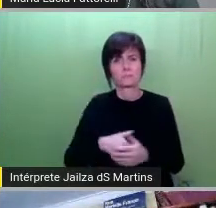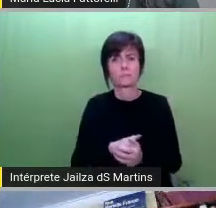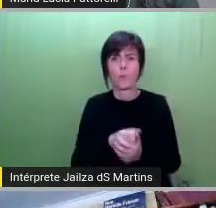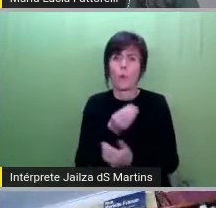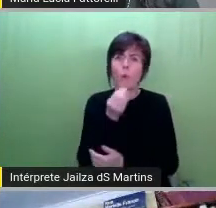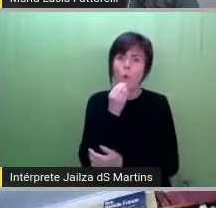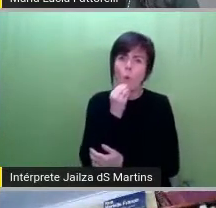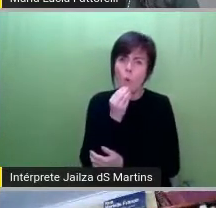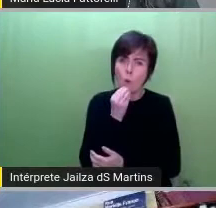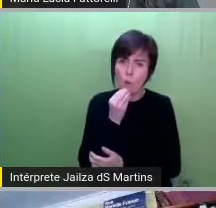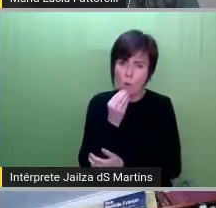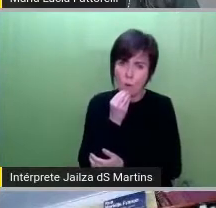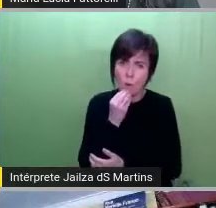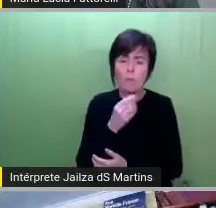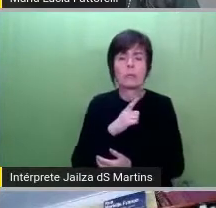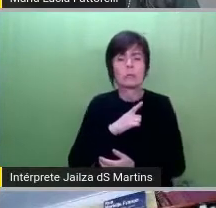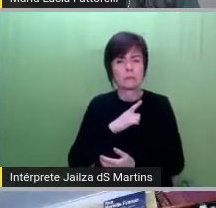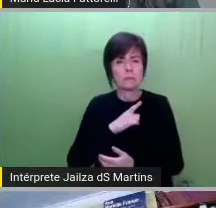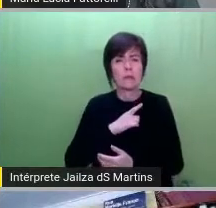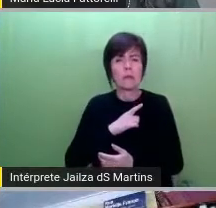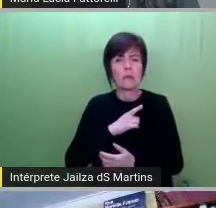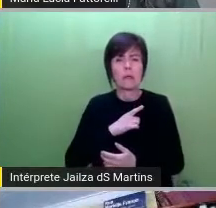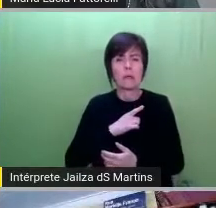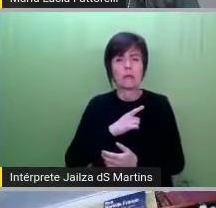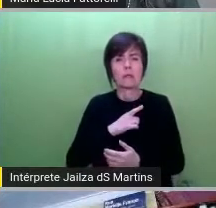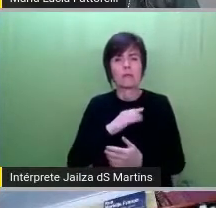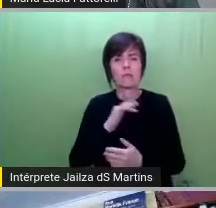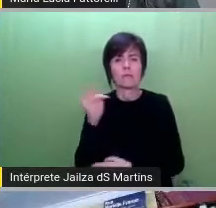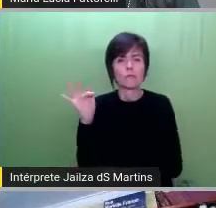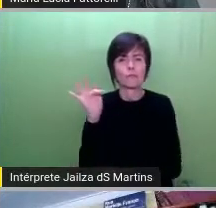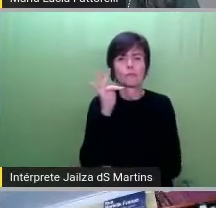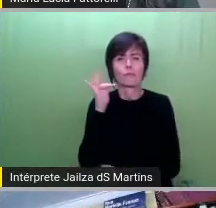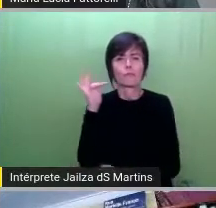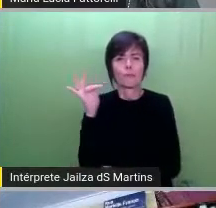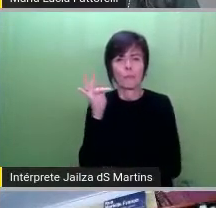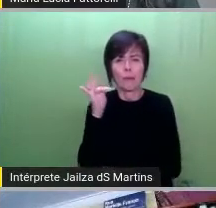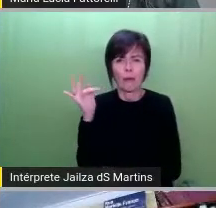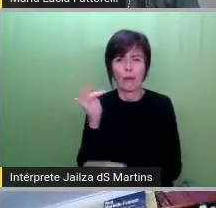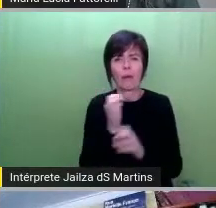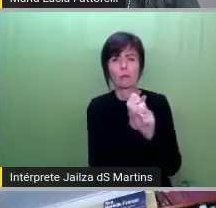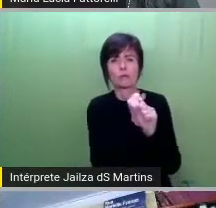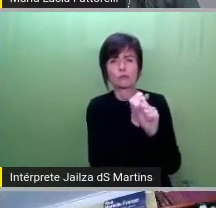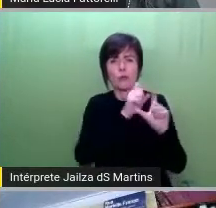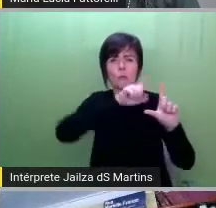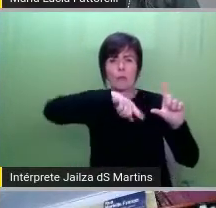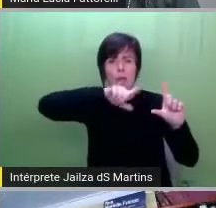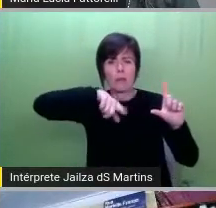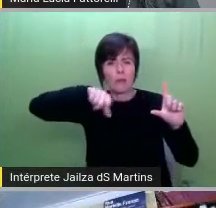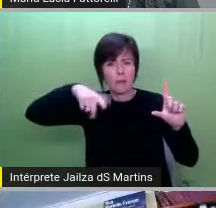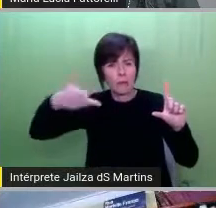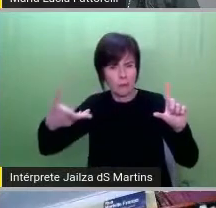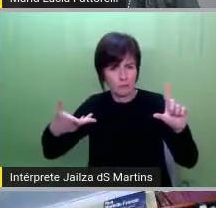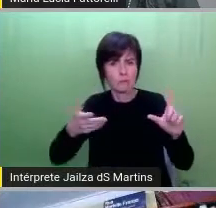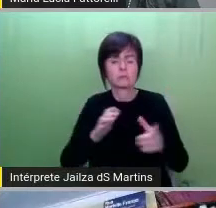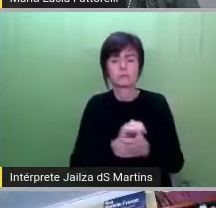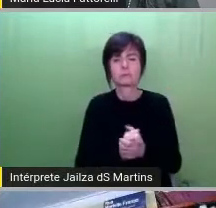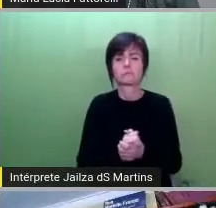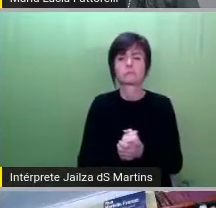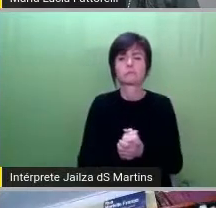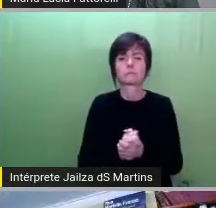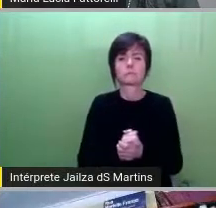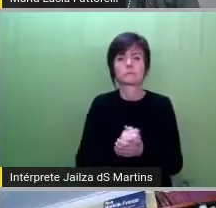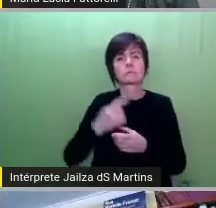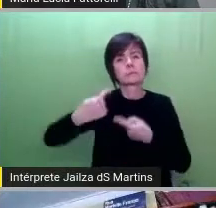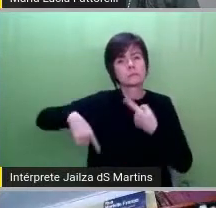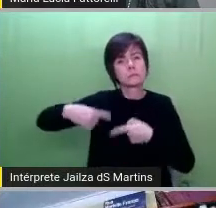Claro que formalizado em modelos econométricos, né, que lá o André Lara Rezende, num debate,